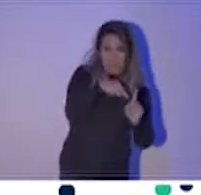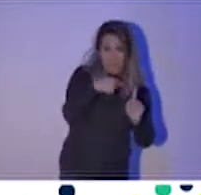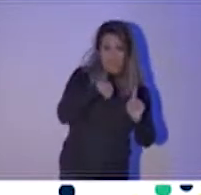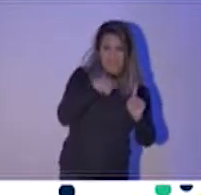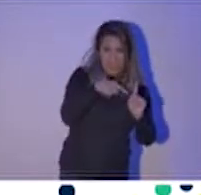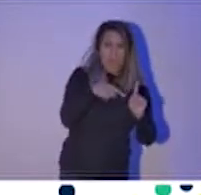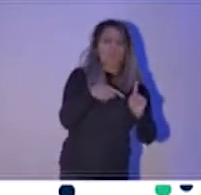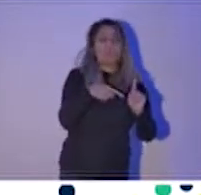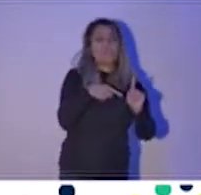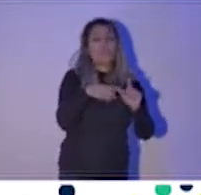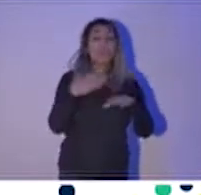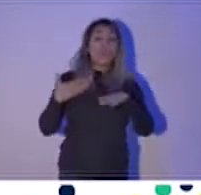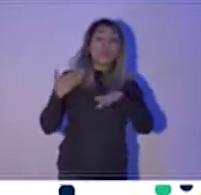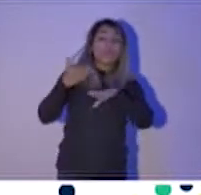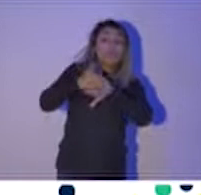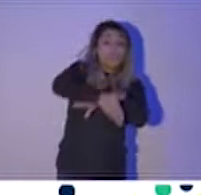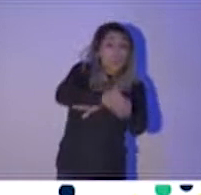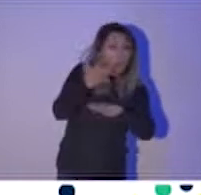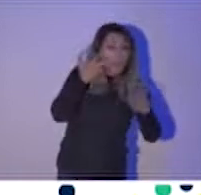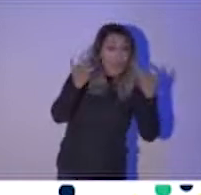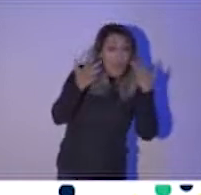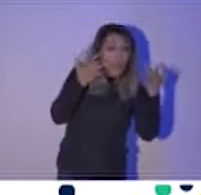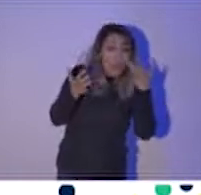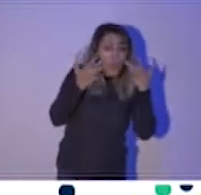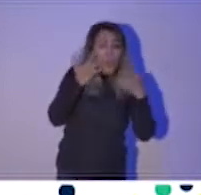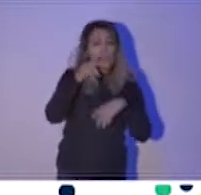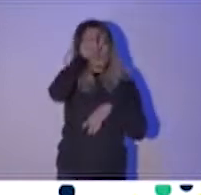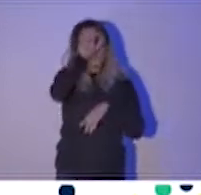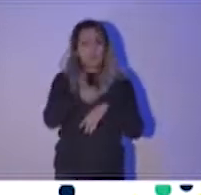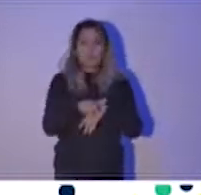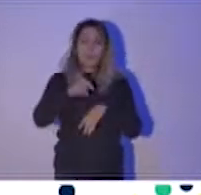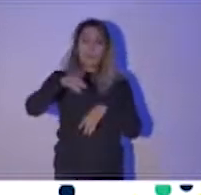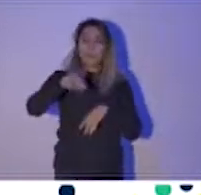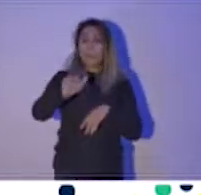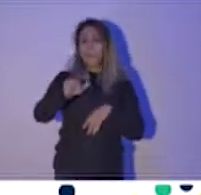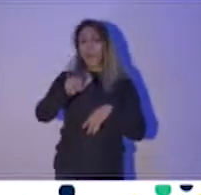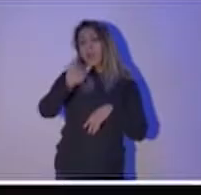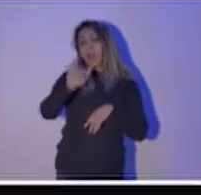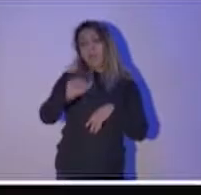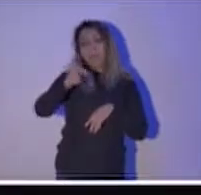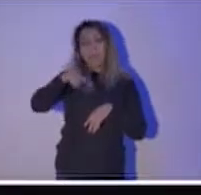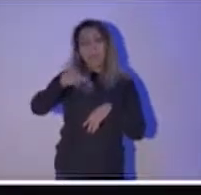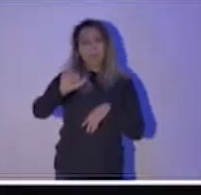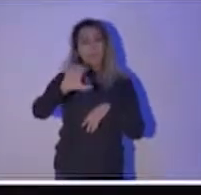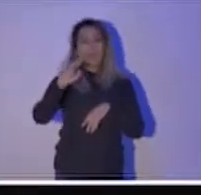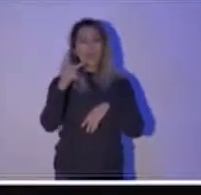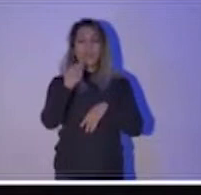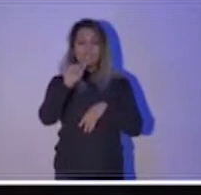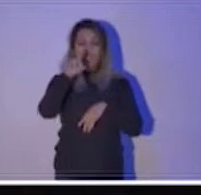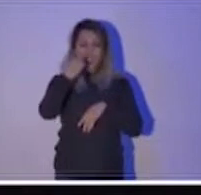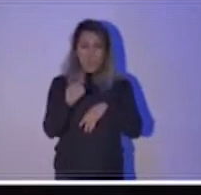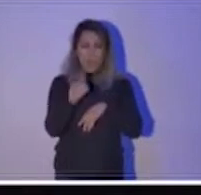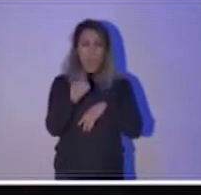num teatro e conheci a Maria Clara Machado. Esse, talvez isso seja uma